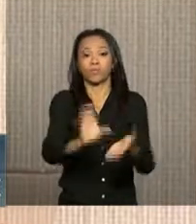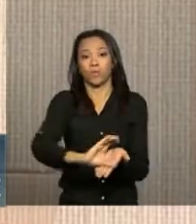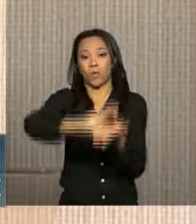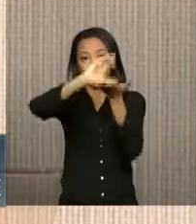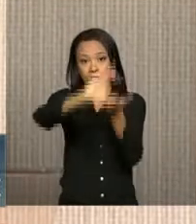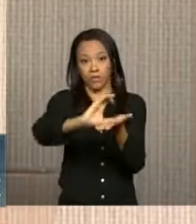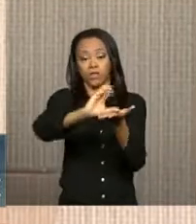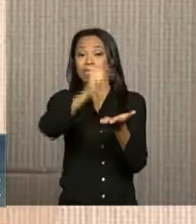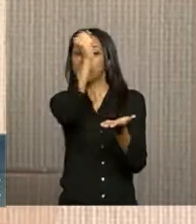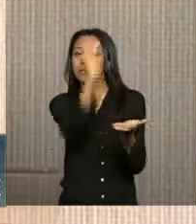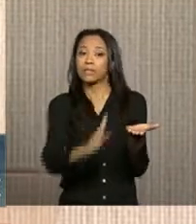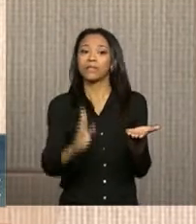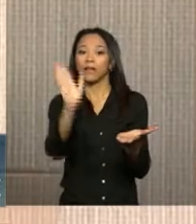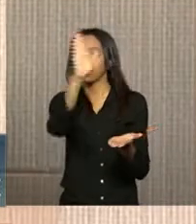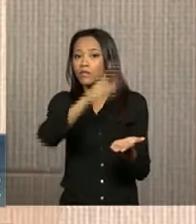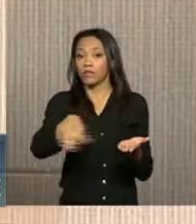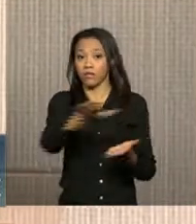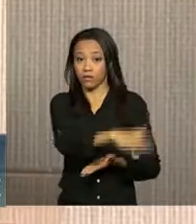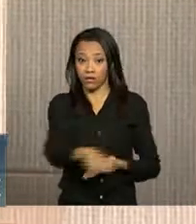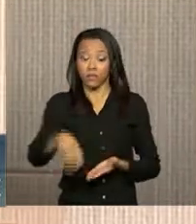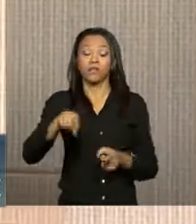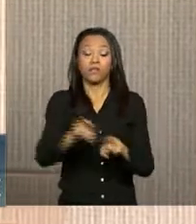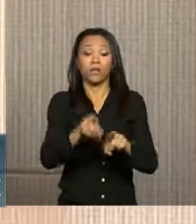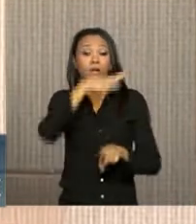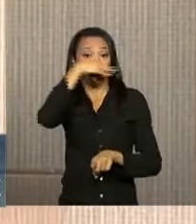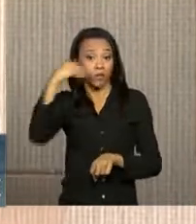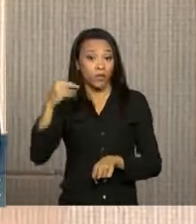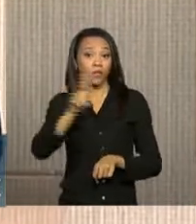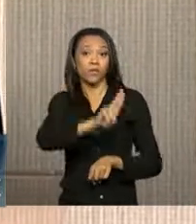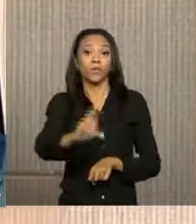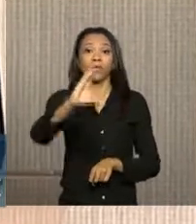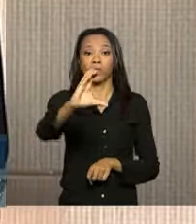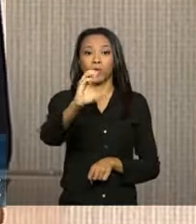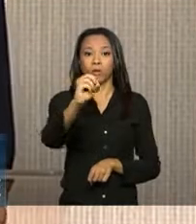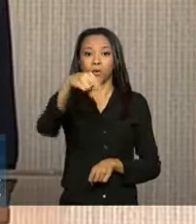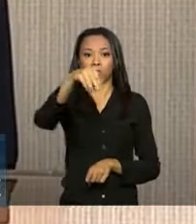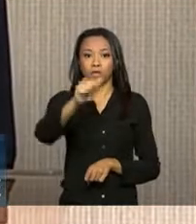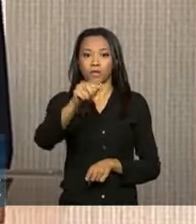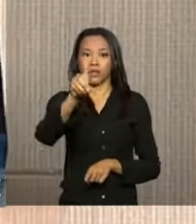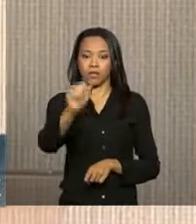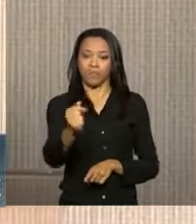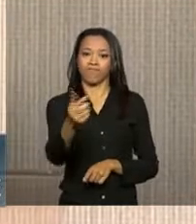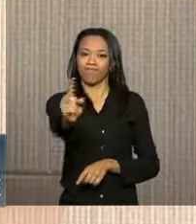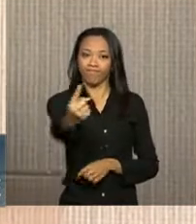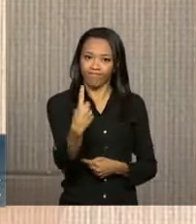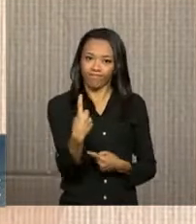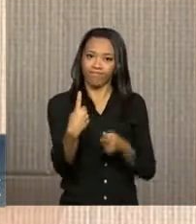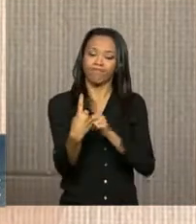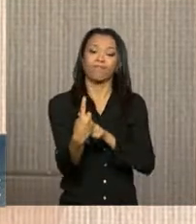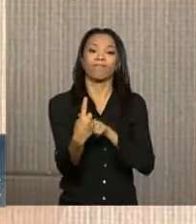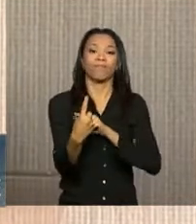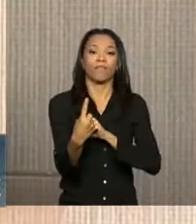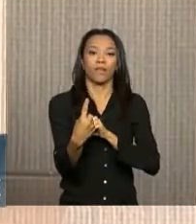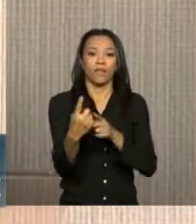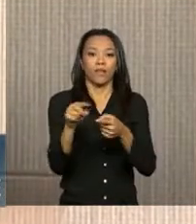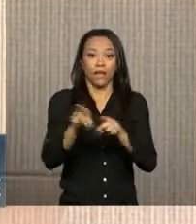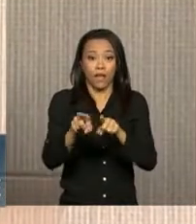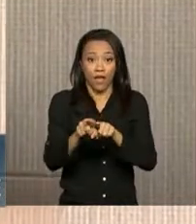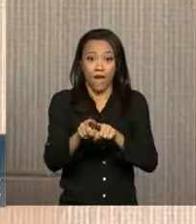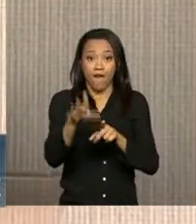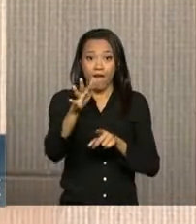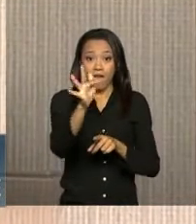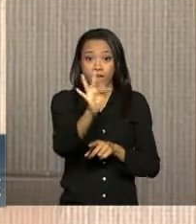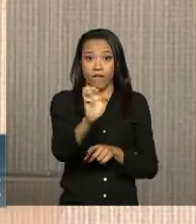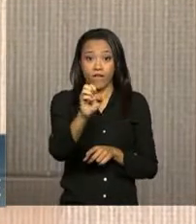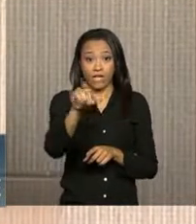dos direitos da criança e do adolescente conanda são eles federação brasileira das associações de